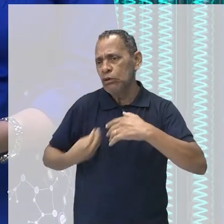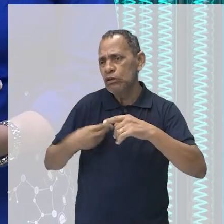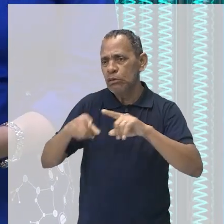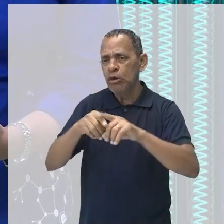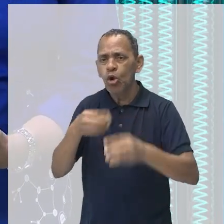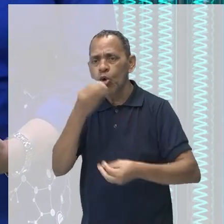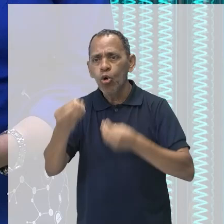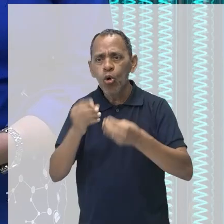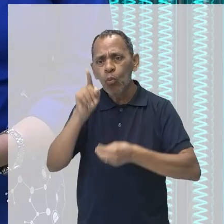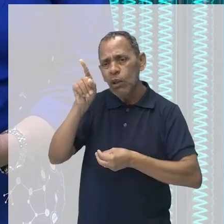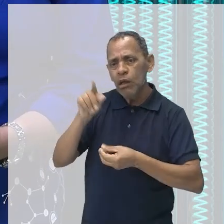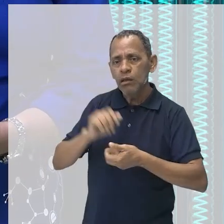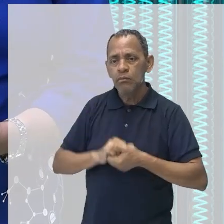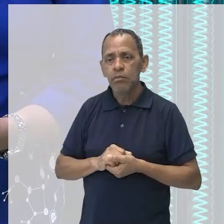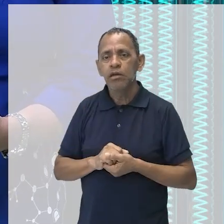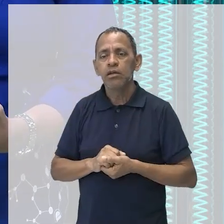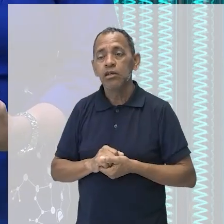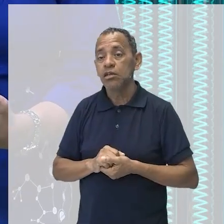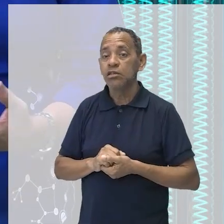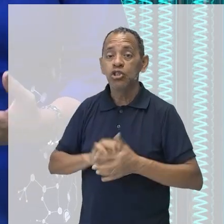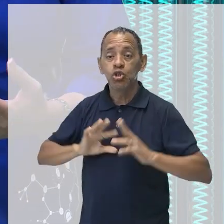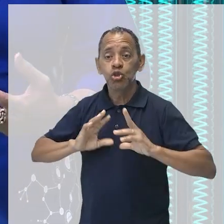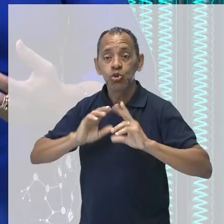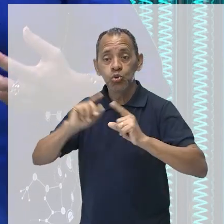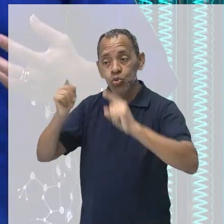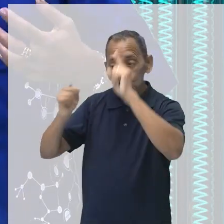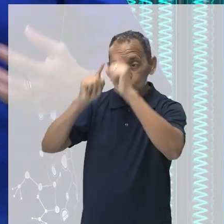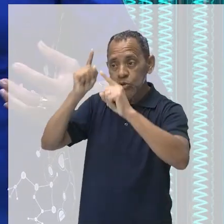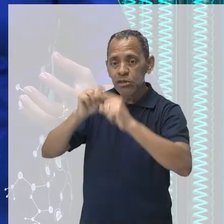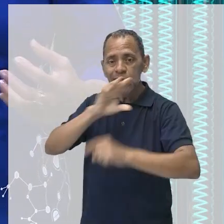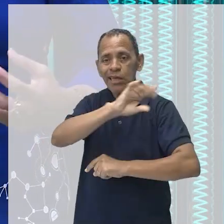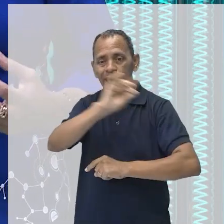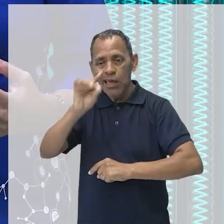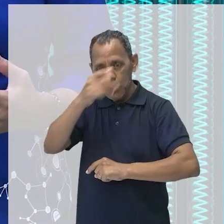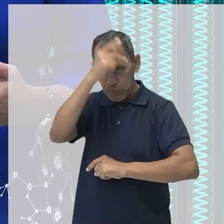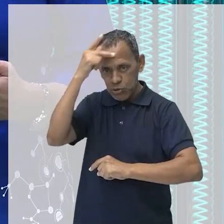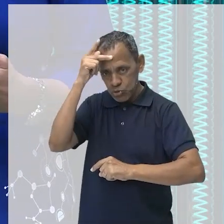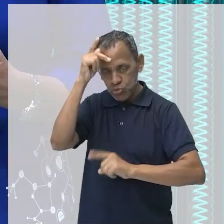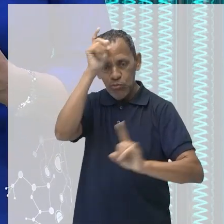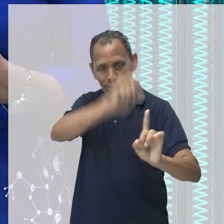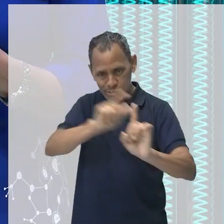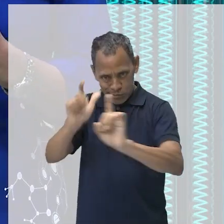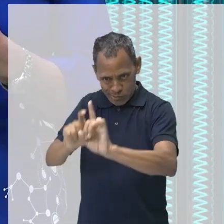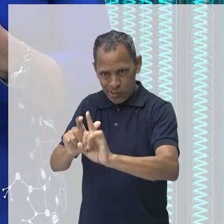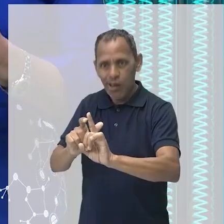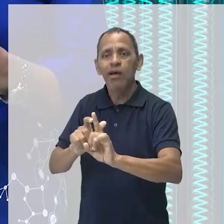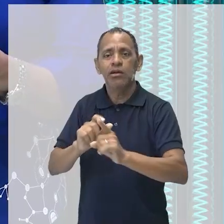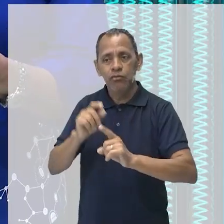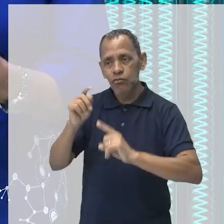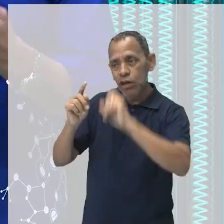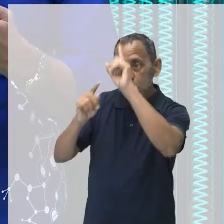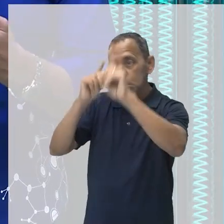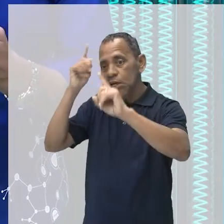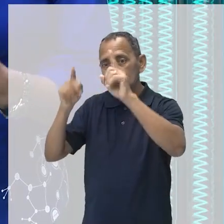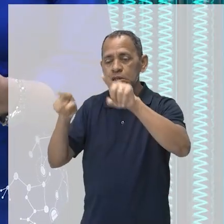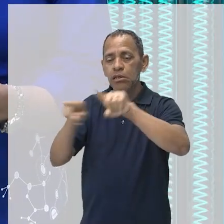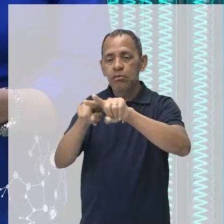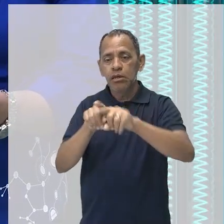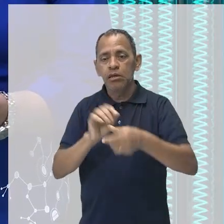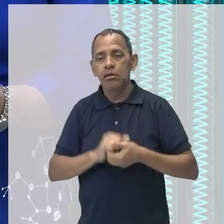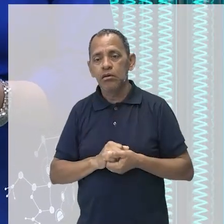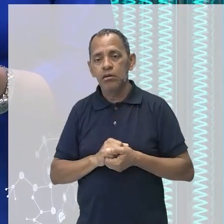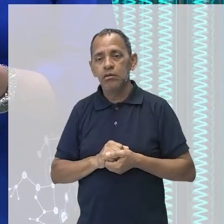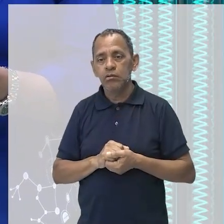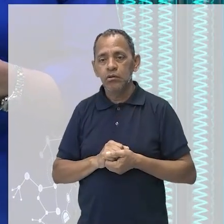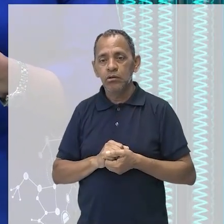Então tudo isso é improvisado, em cada um dos atores ele vai improvisando. Então ele tem que ter um tempo exato